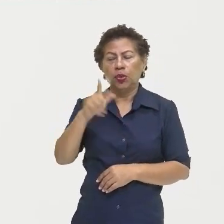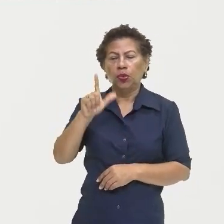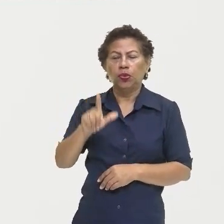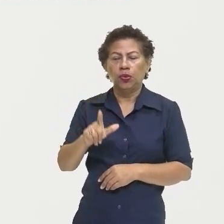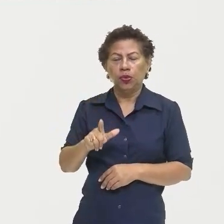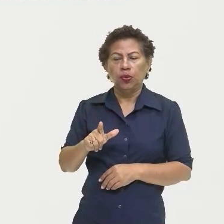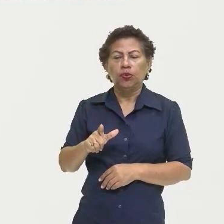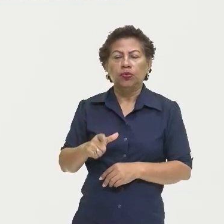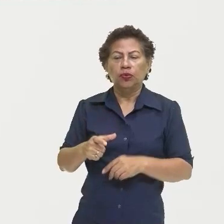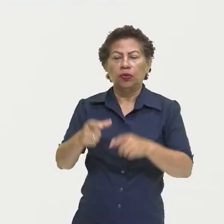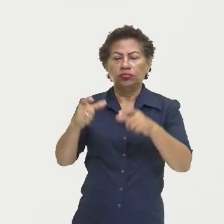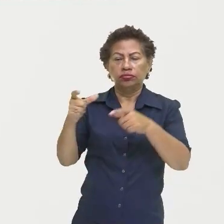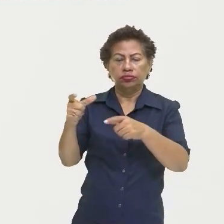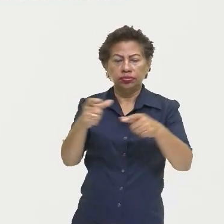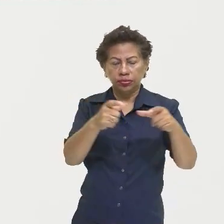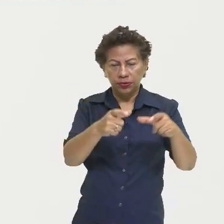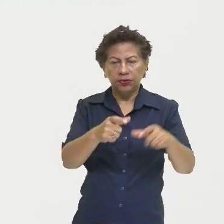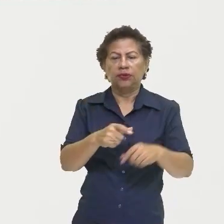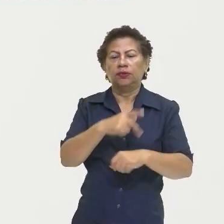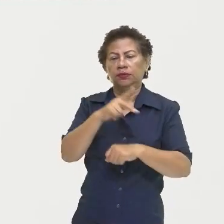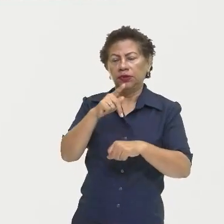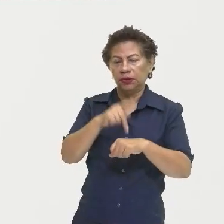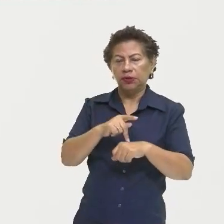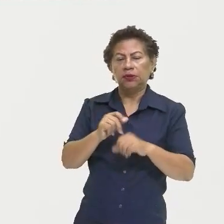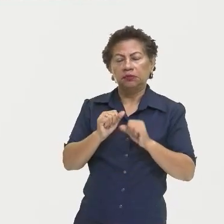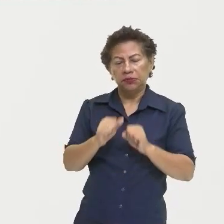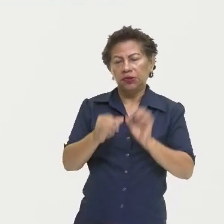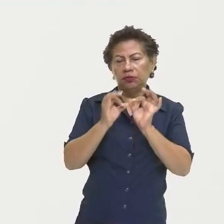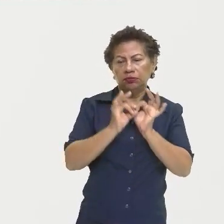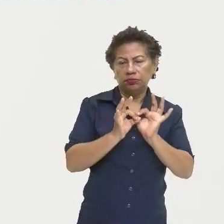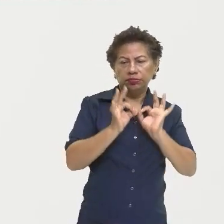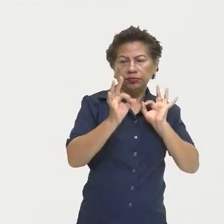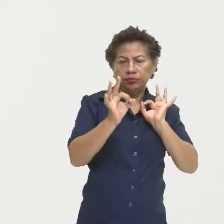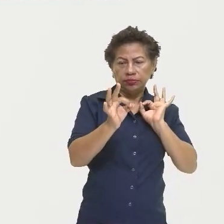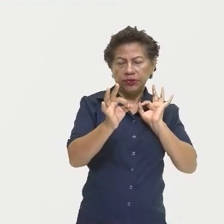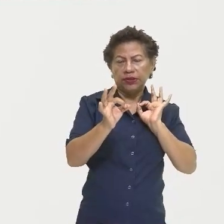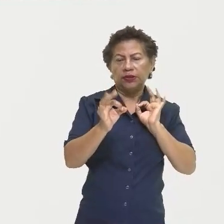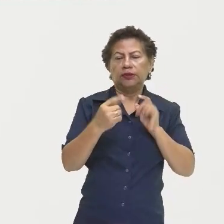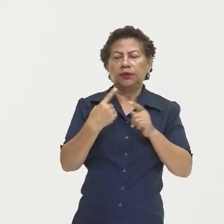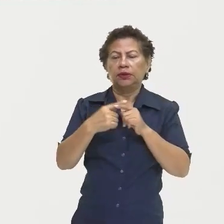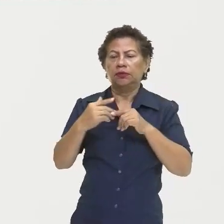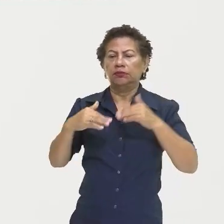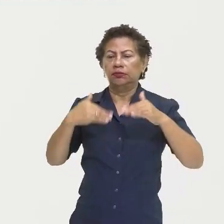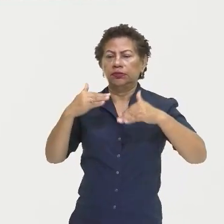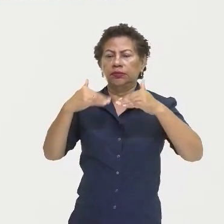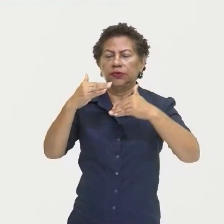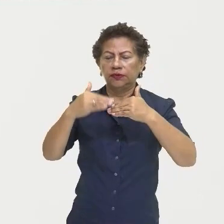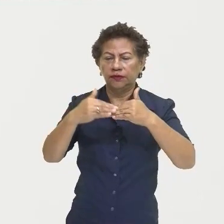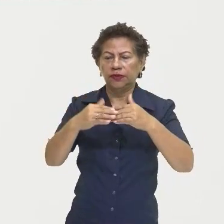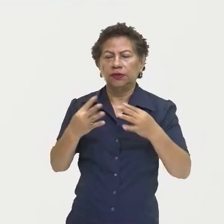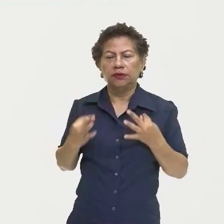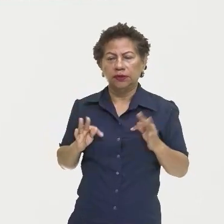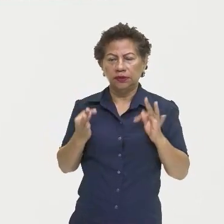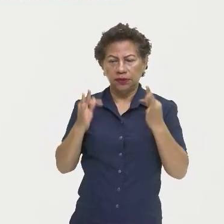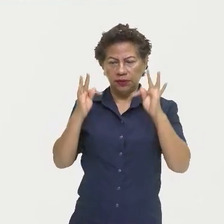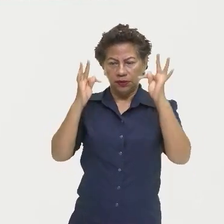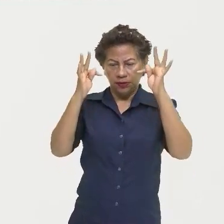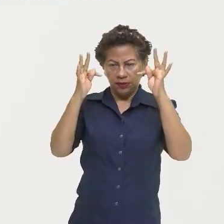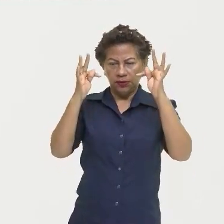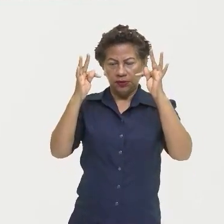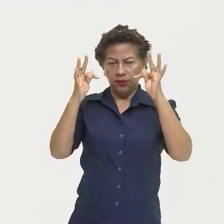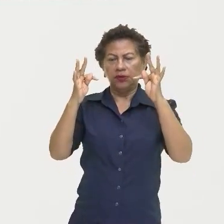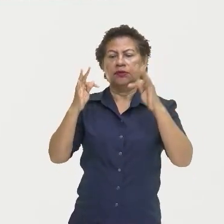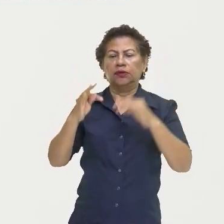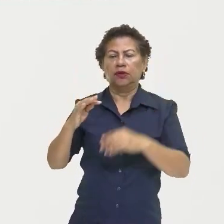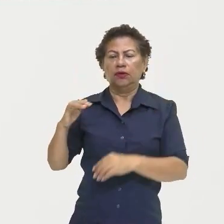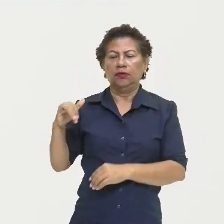um encurtamento dessas distâncias também através do avanço tecnológico dos transportes aéreos,